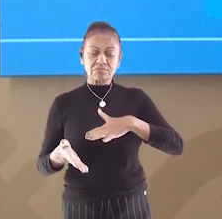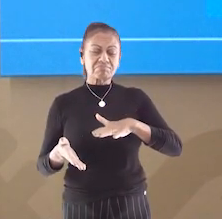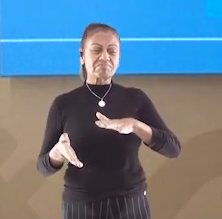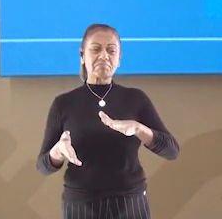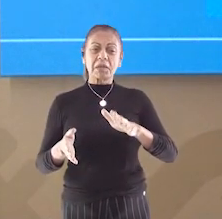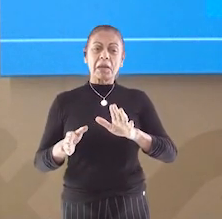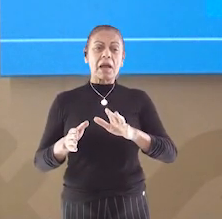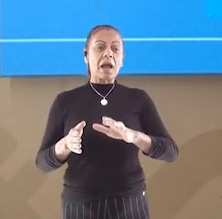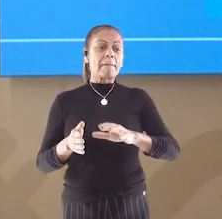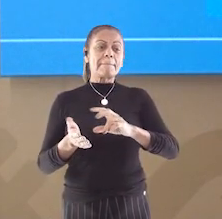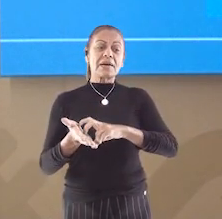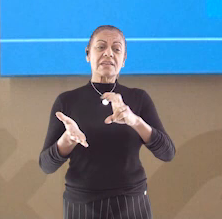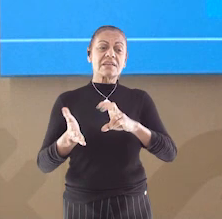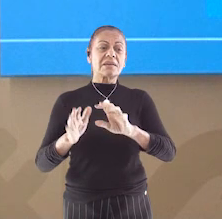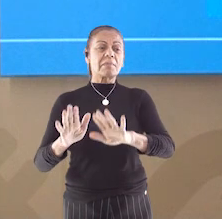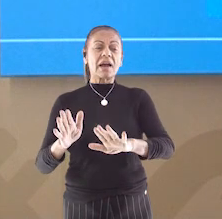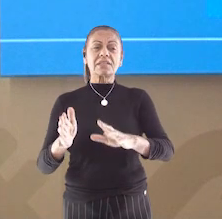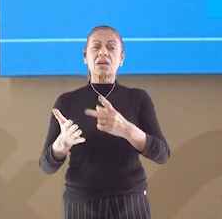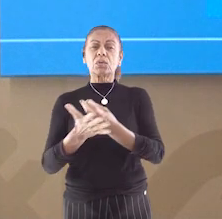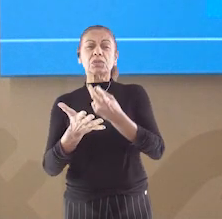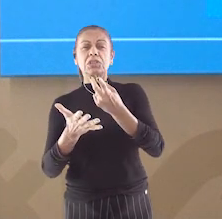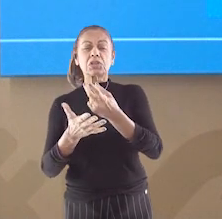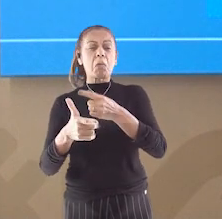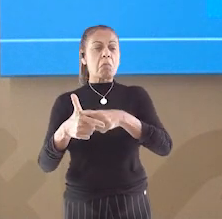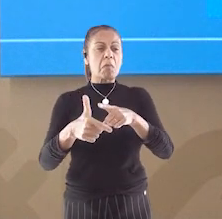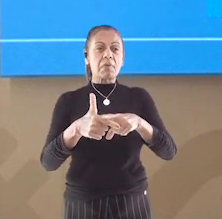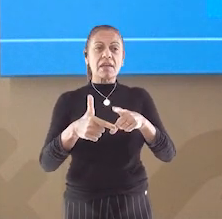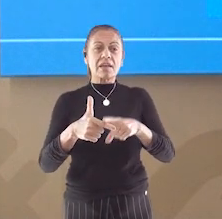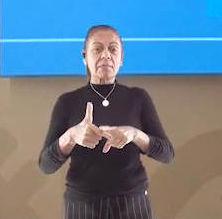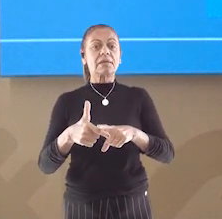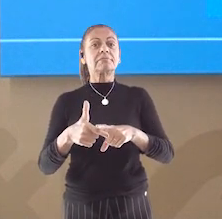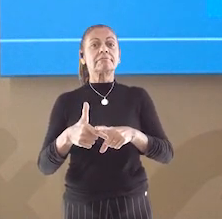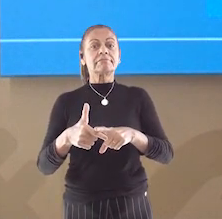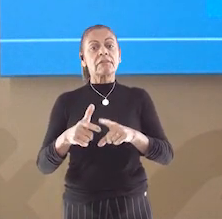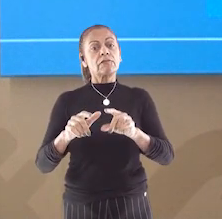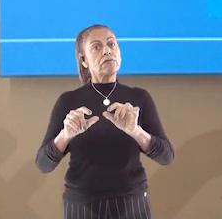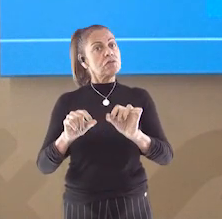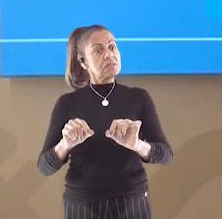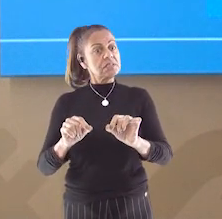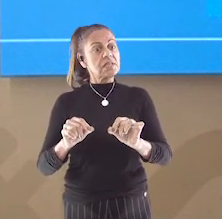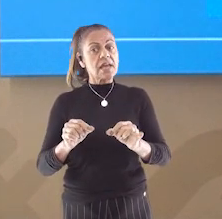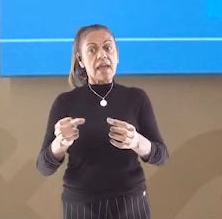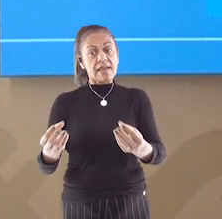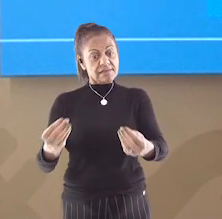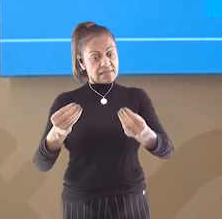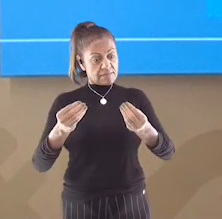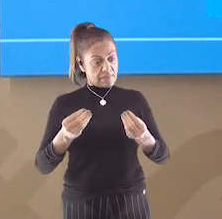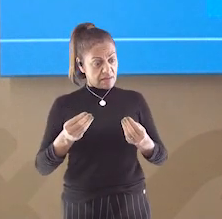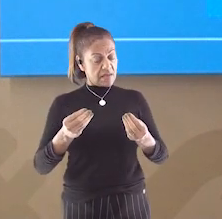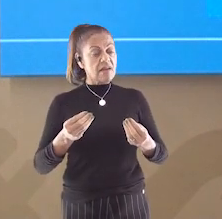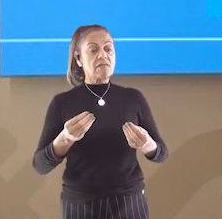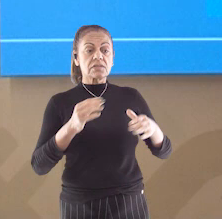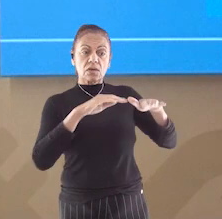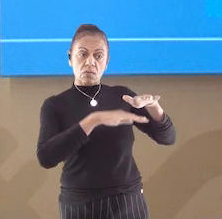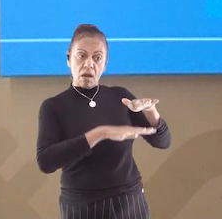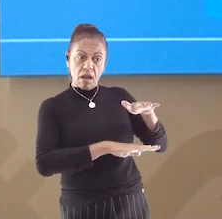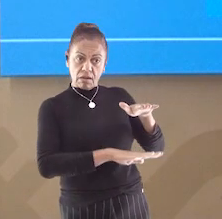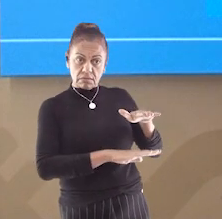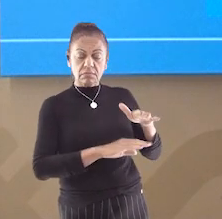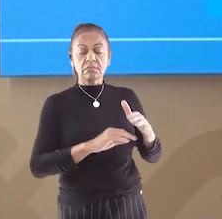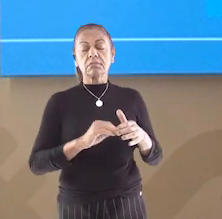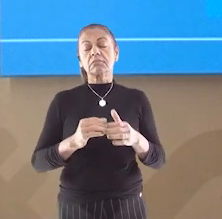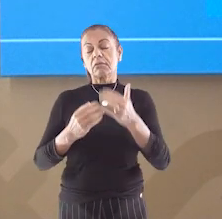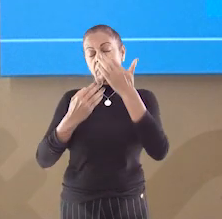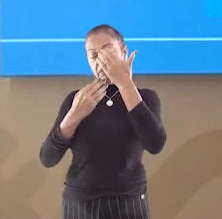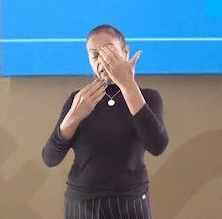materiais chegariam hoje cedo, no meu turno, mas houve um imprevisto. Ao receber as entregas, coloque-as no